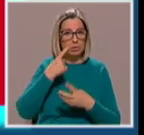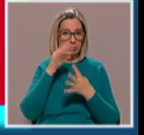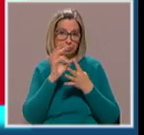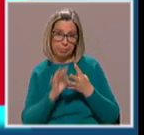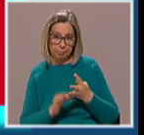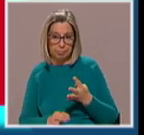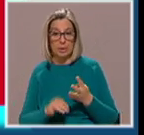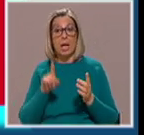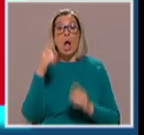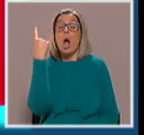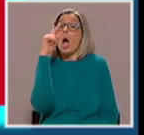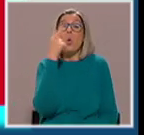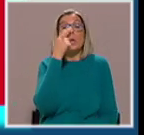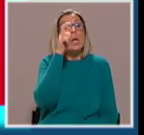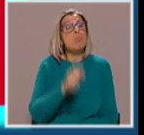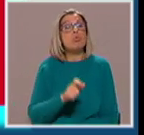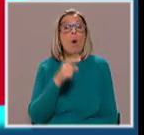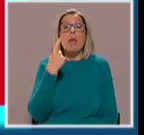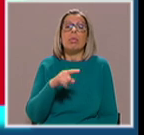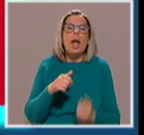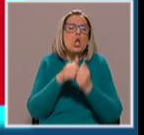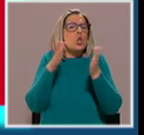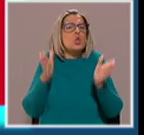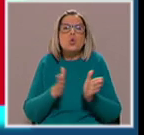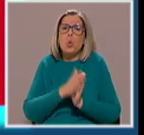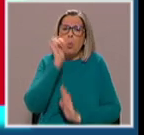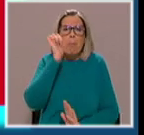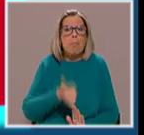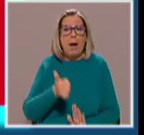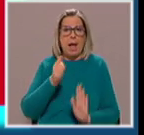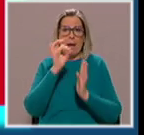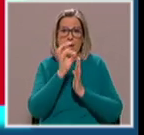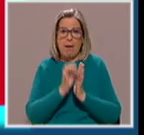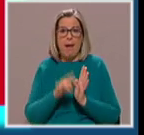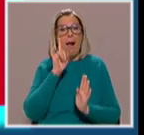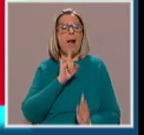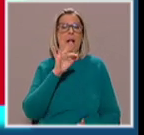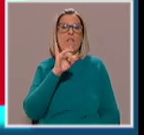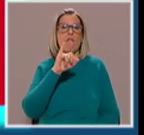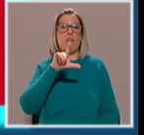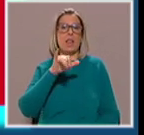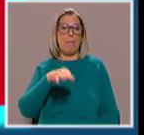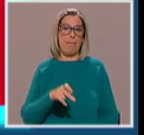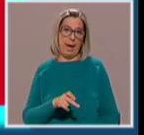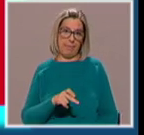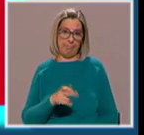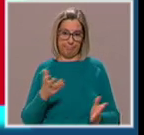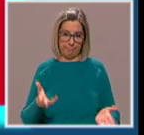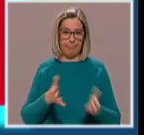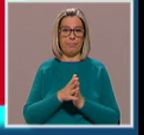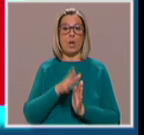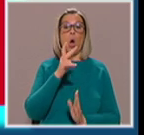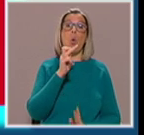análises sanguíneas apresentam todos os parâmetros dentro dos valores de referência é a Filipa. O